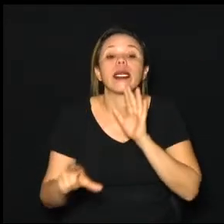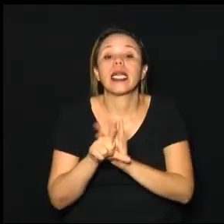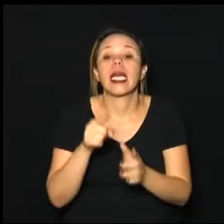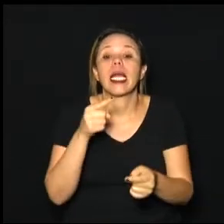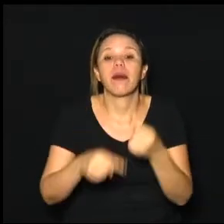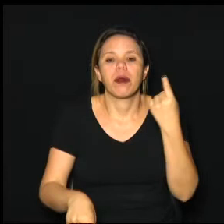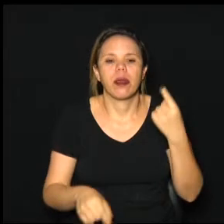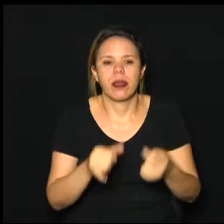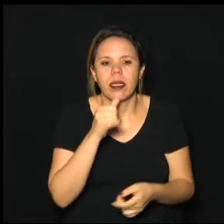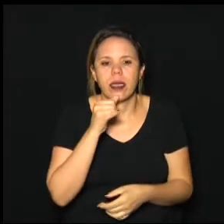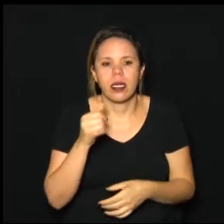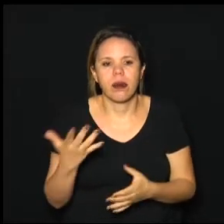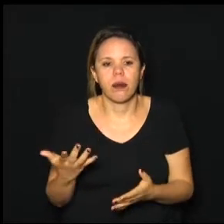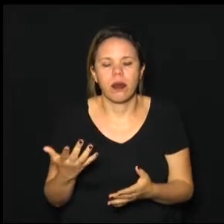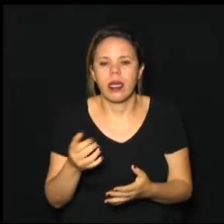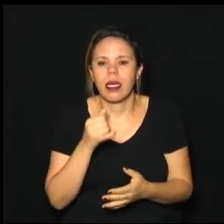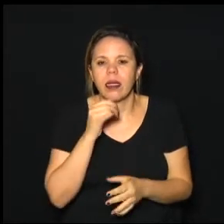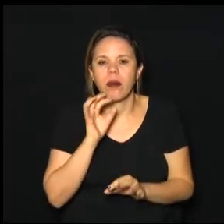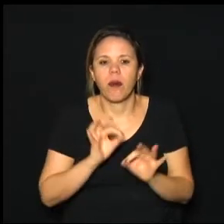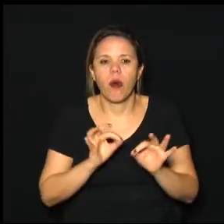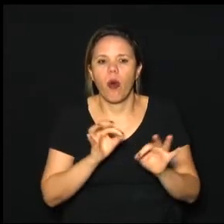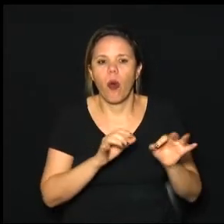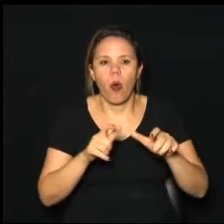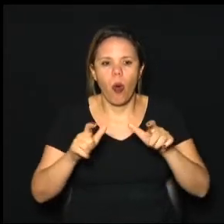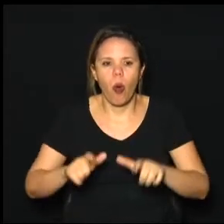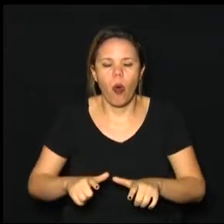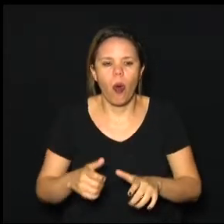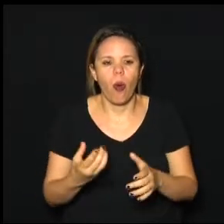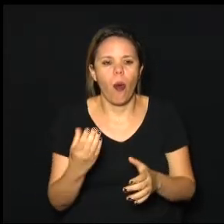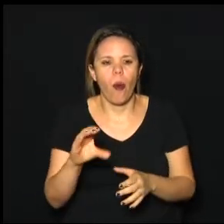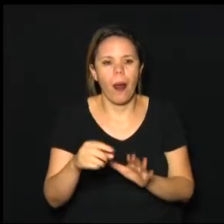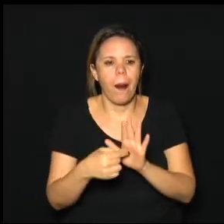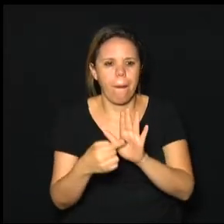a chamada justa posição. Não está aí nessa...